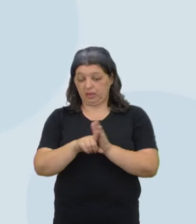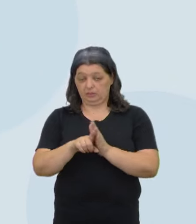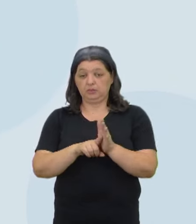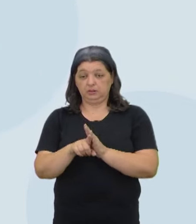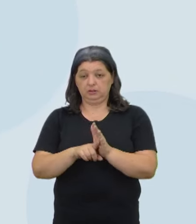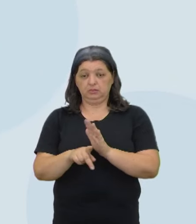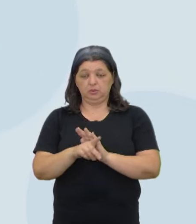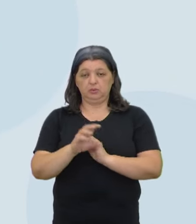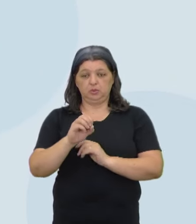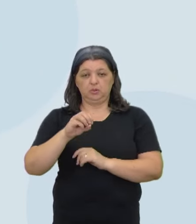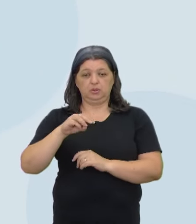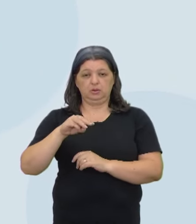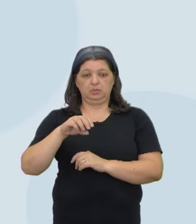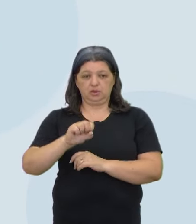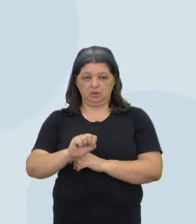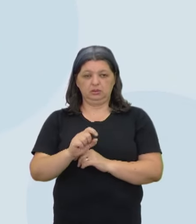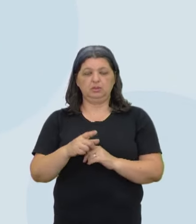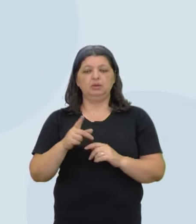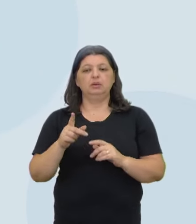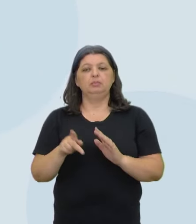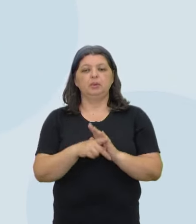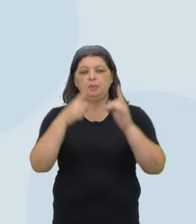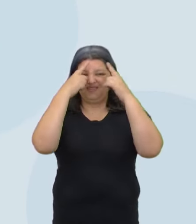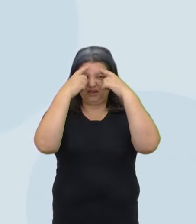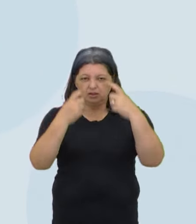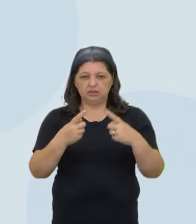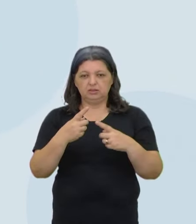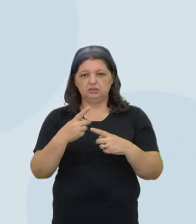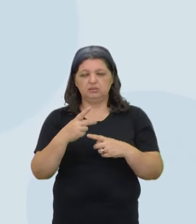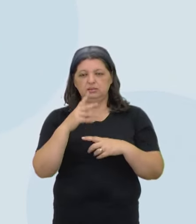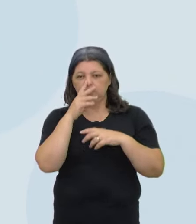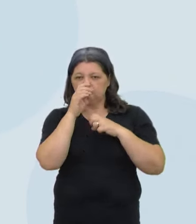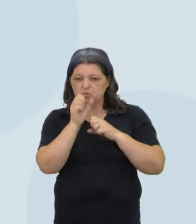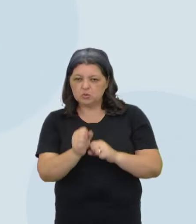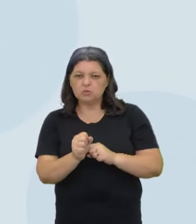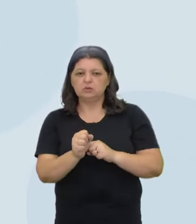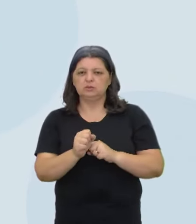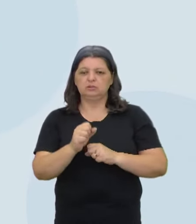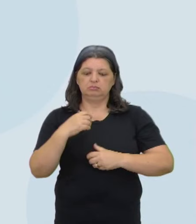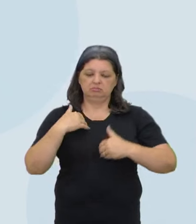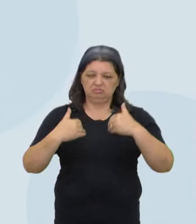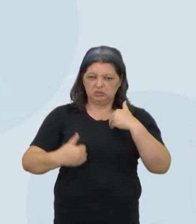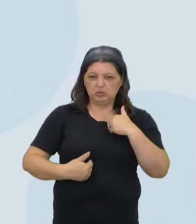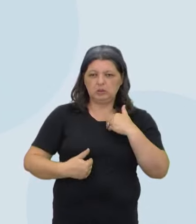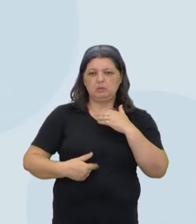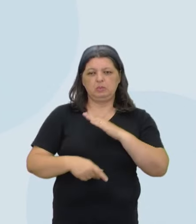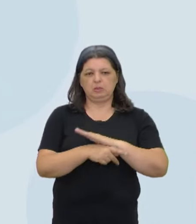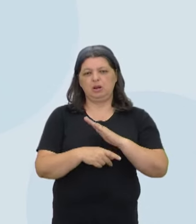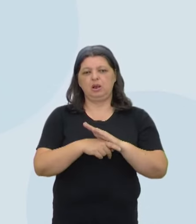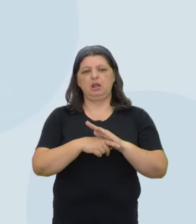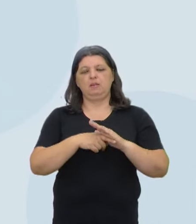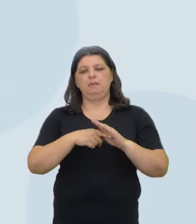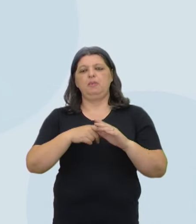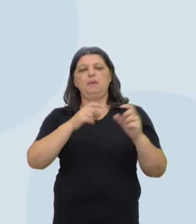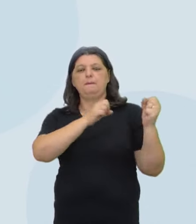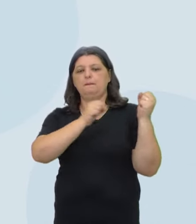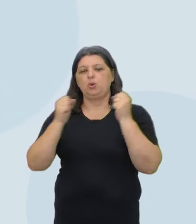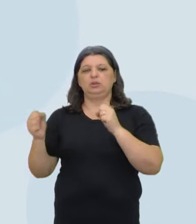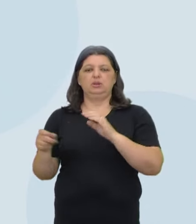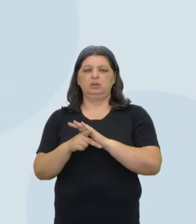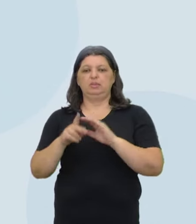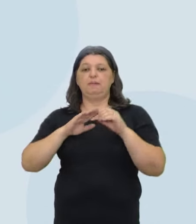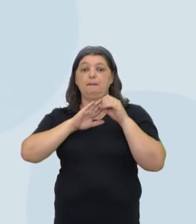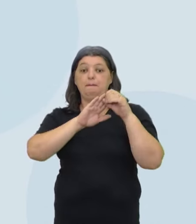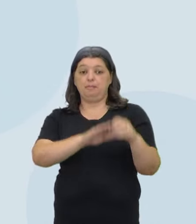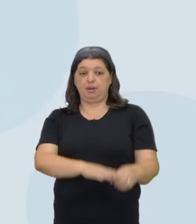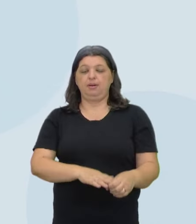define a violência como o uso de força física ou de poder. E essa parte é muito importante, né? Porque, normalmente,